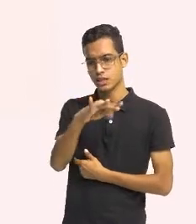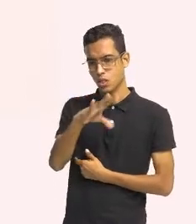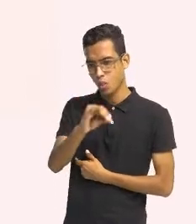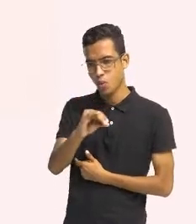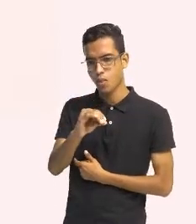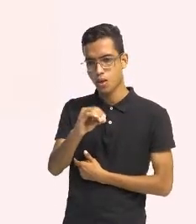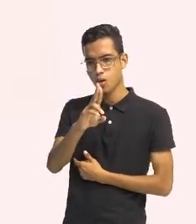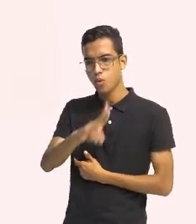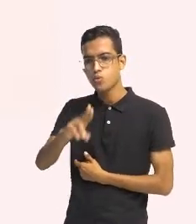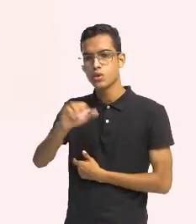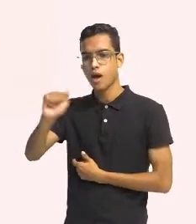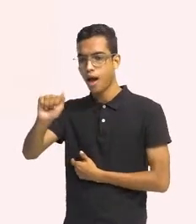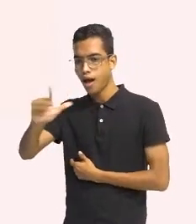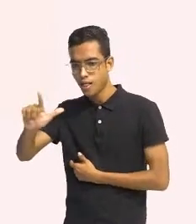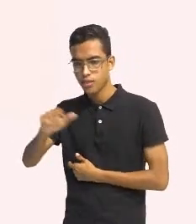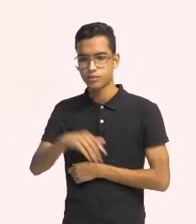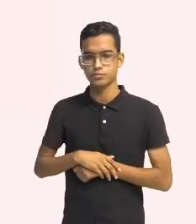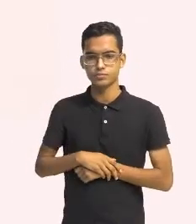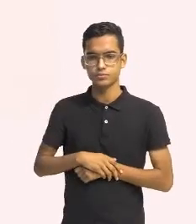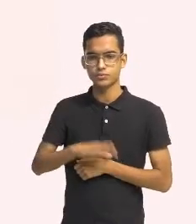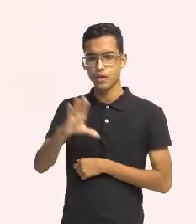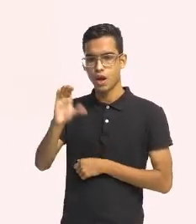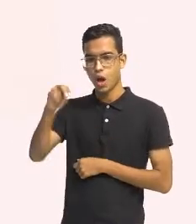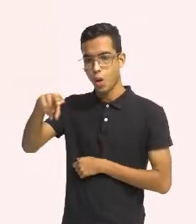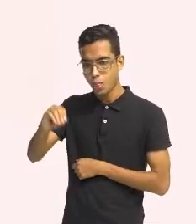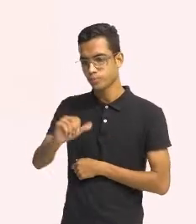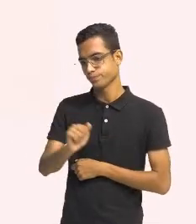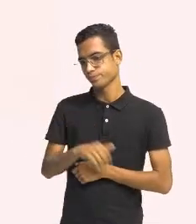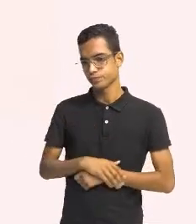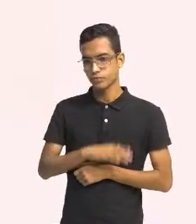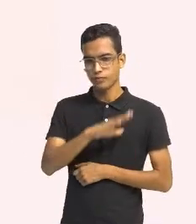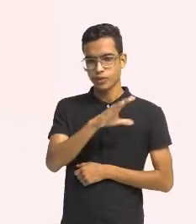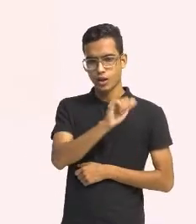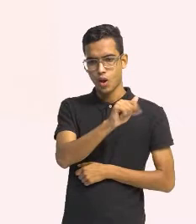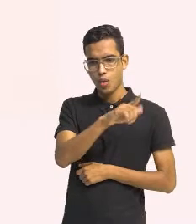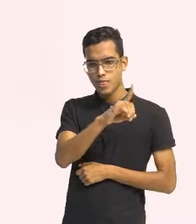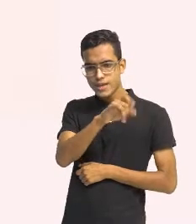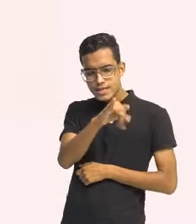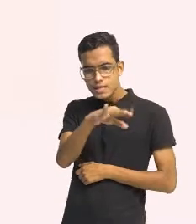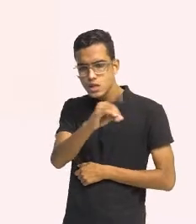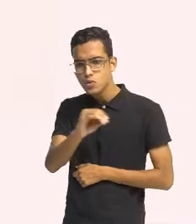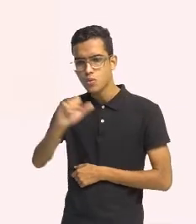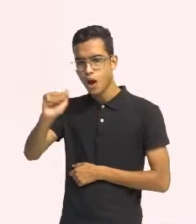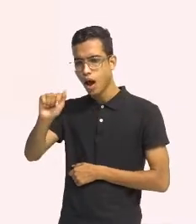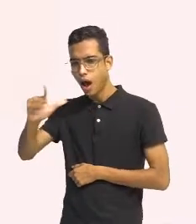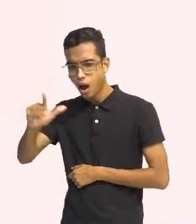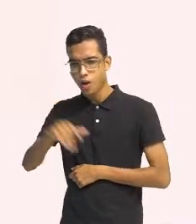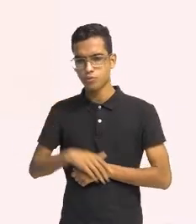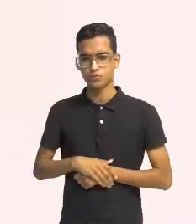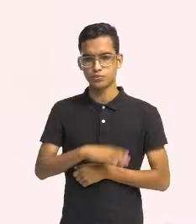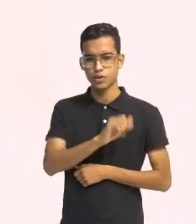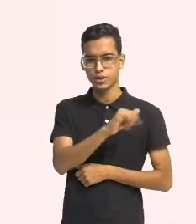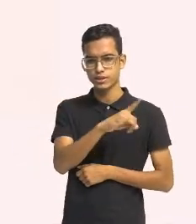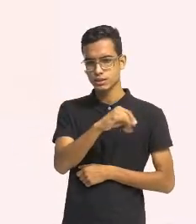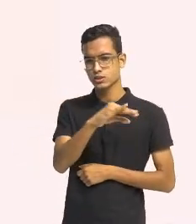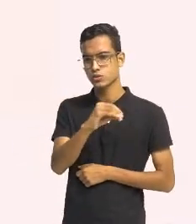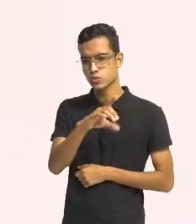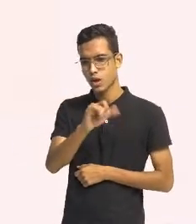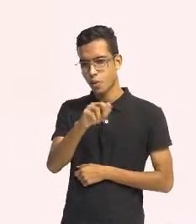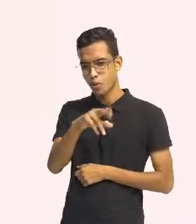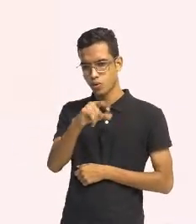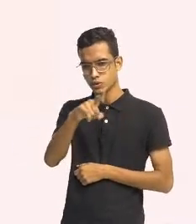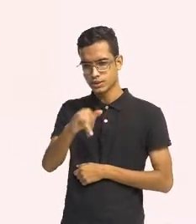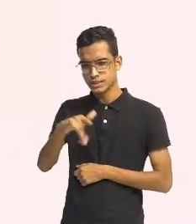aldeído, al, ácido carboxílico, oico, entre outros sufixos, tá bom? Então,